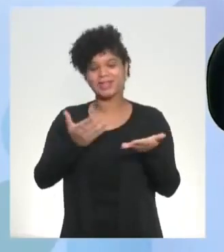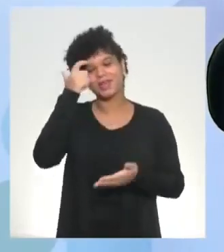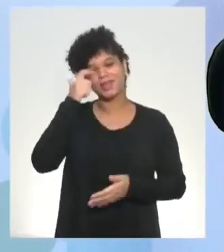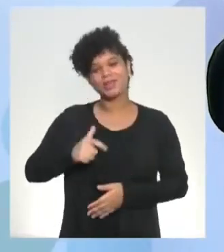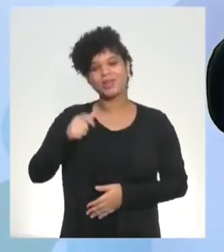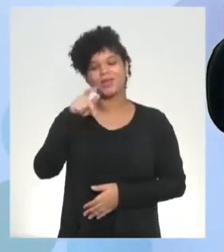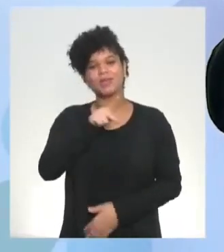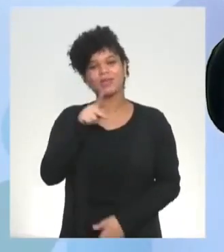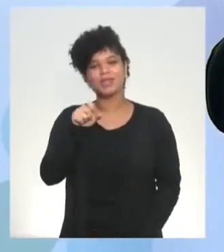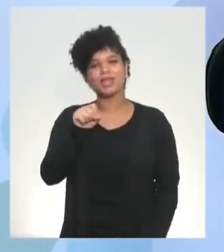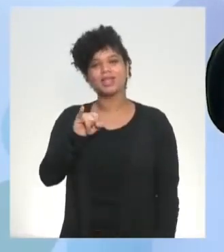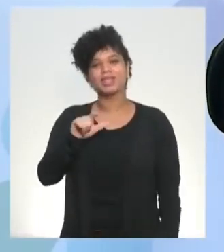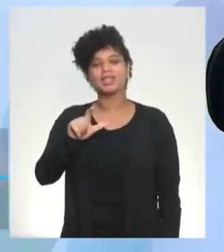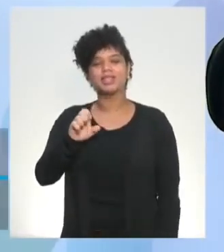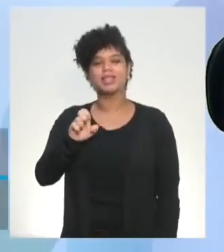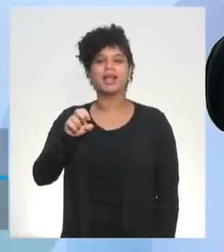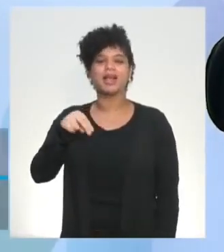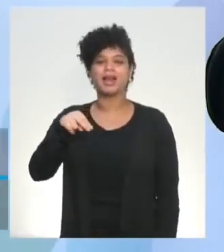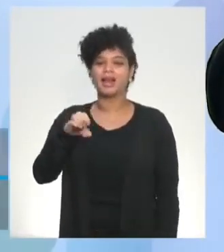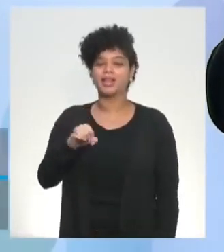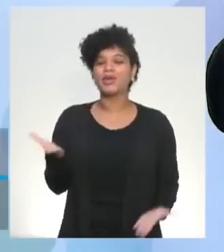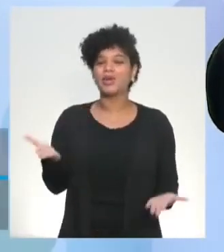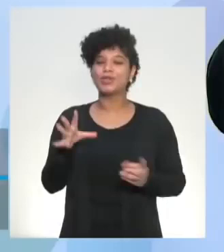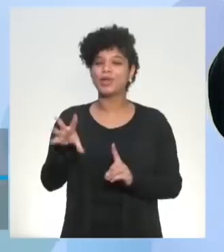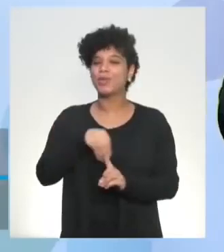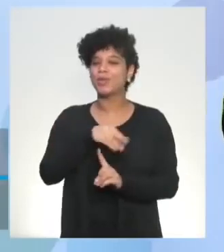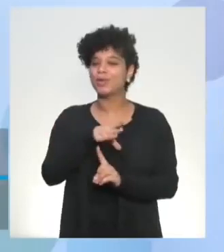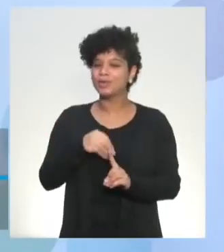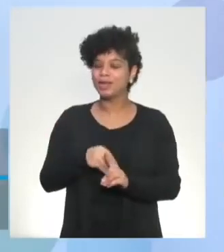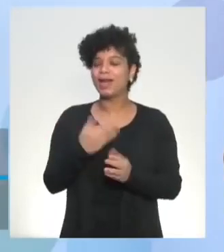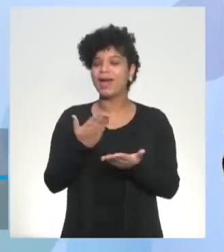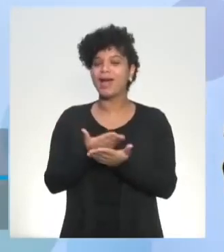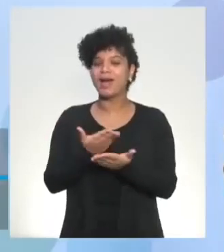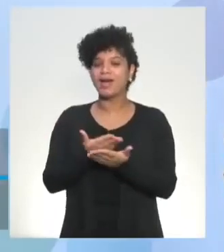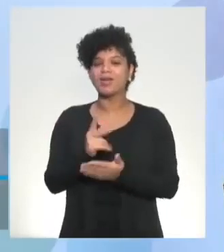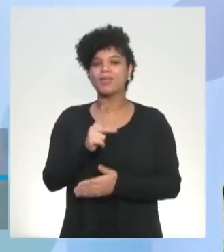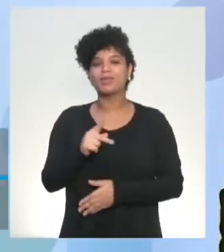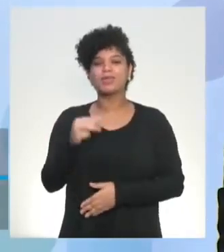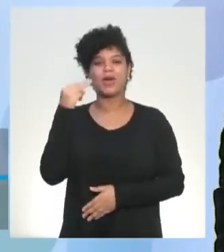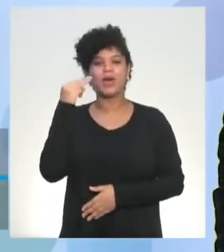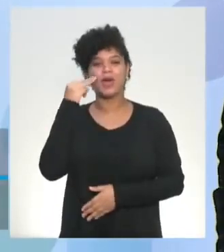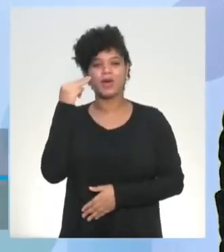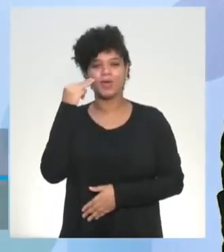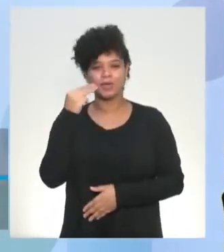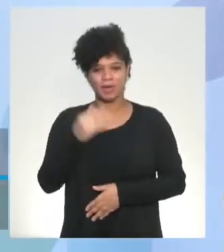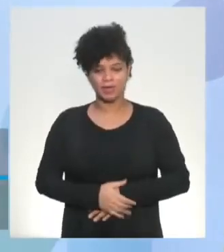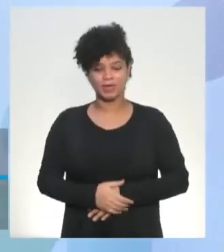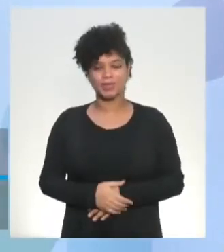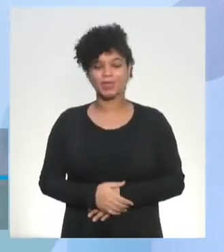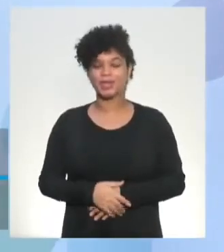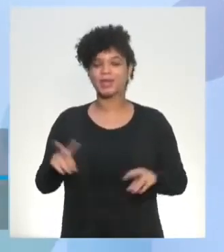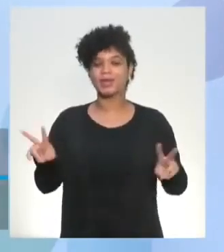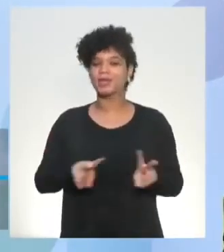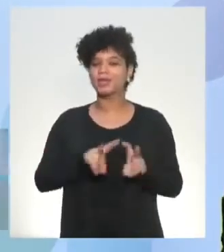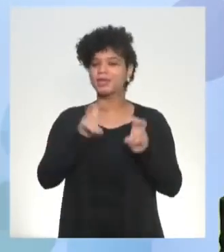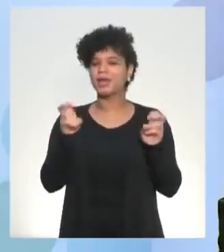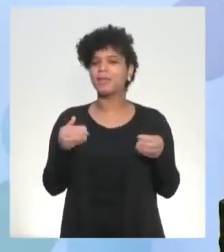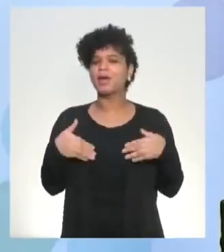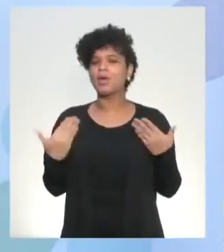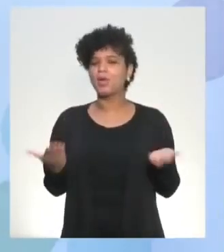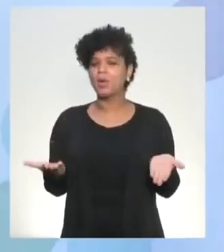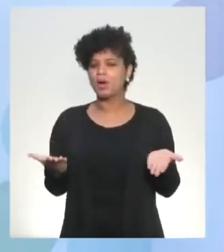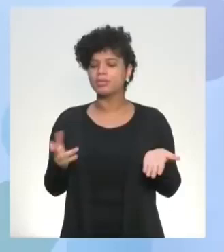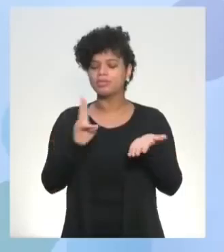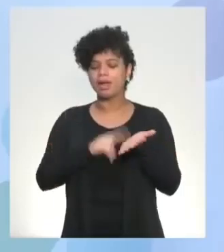professora Silene Félix e hoje irei moderar a aula do professor Mauro Farias. E o tema da nossa aula é